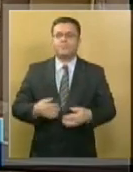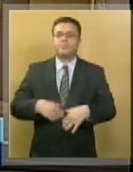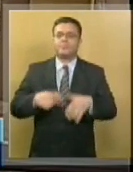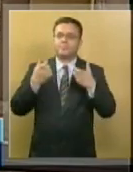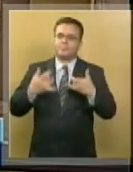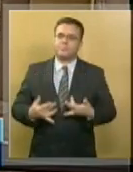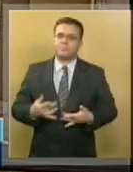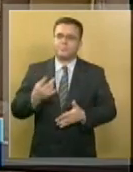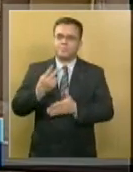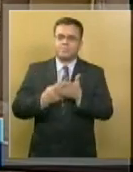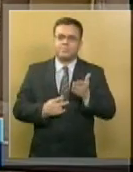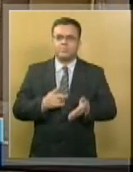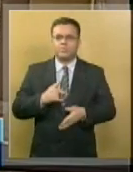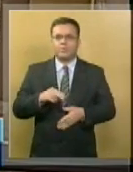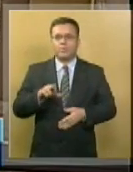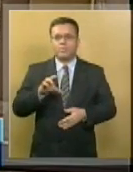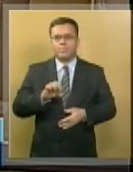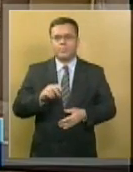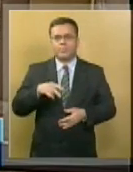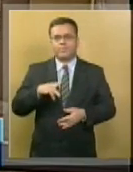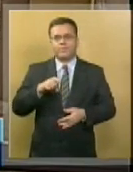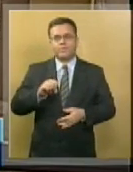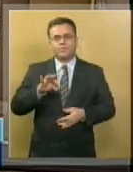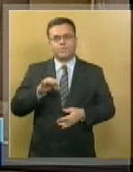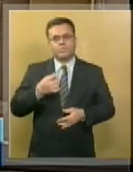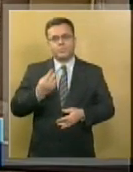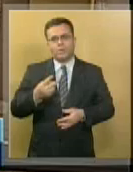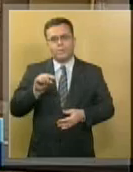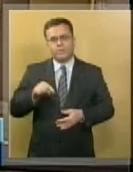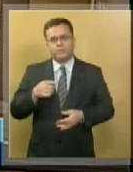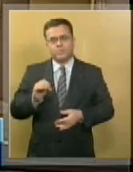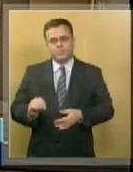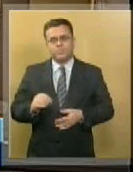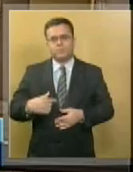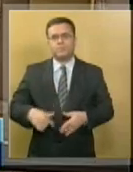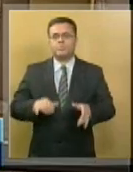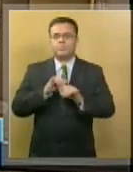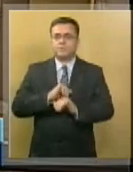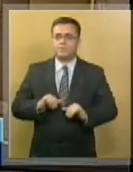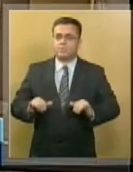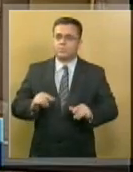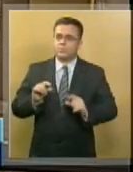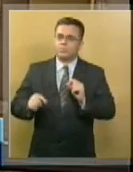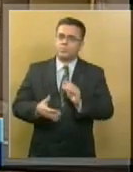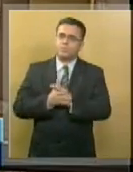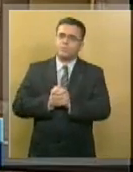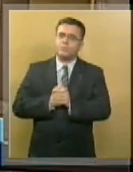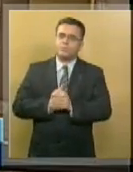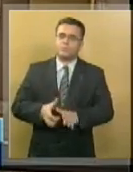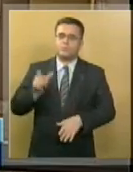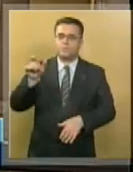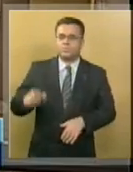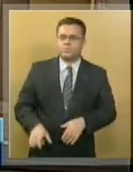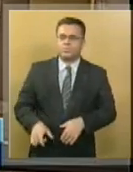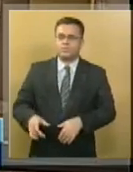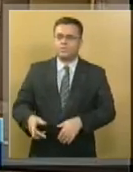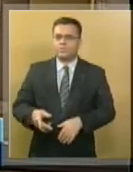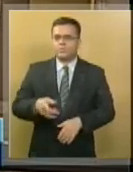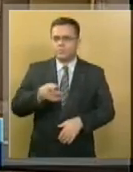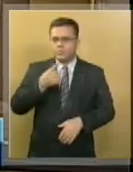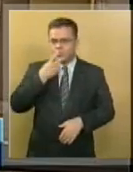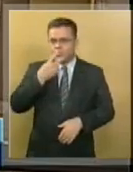Proinvest 2.0. Prosseguindo, parabenizou o integrante do projeto Fumaça Zero pelo êxito obtido no torneio realizado no